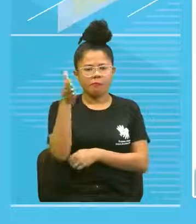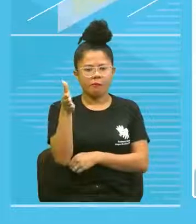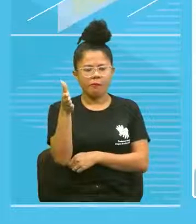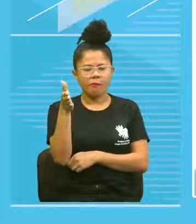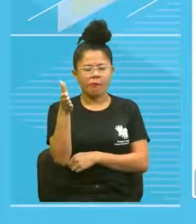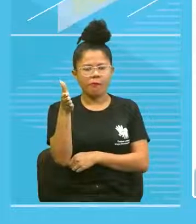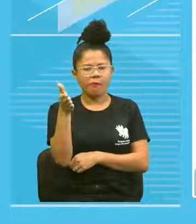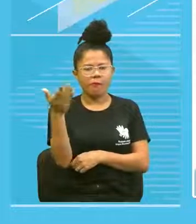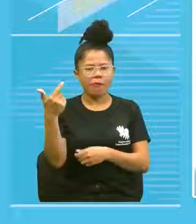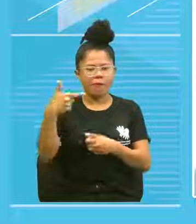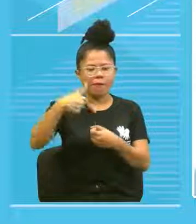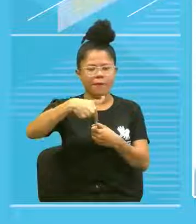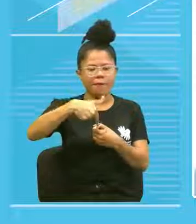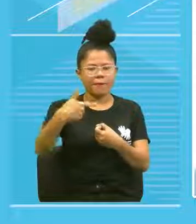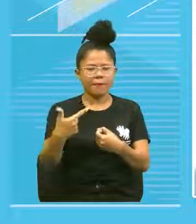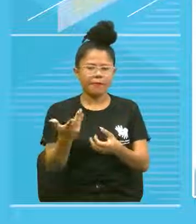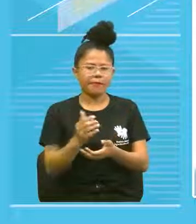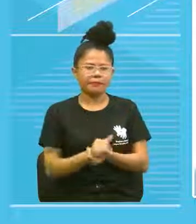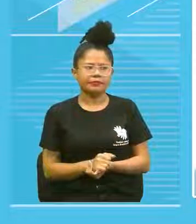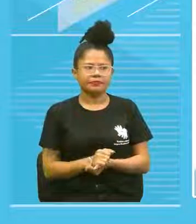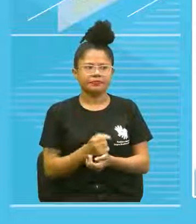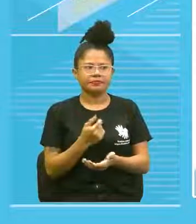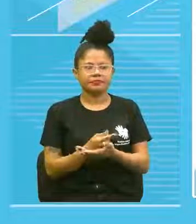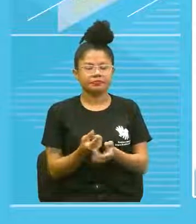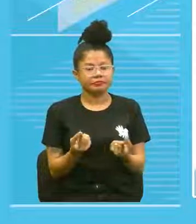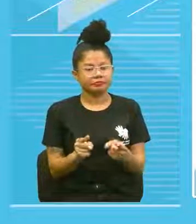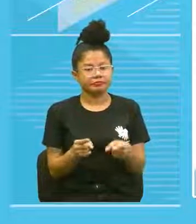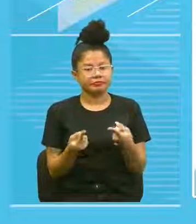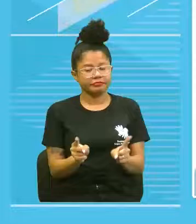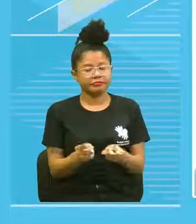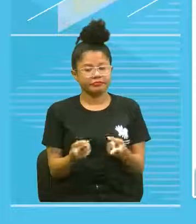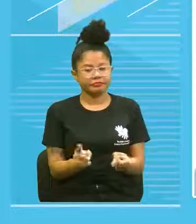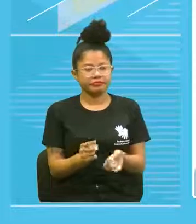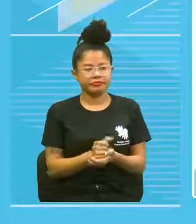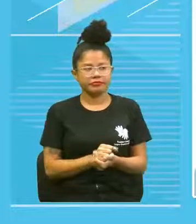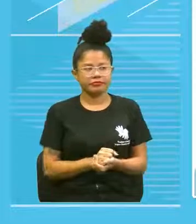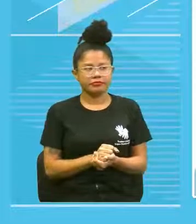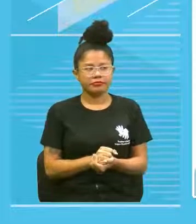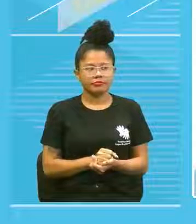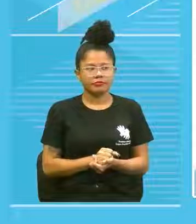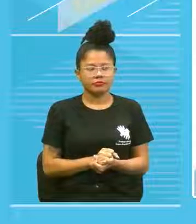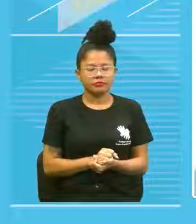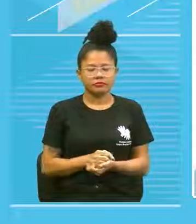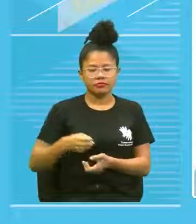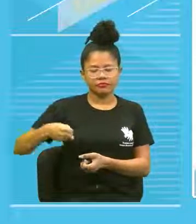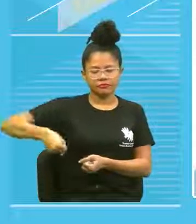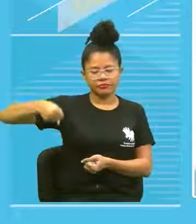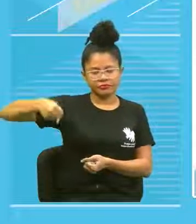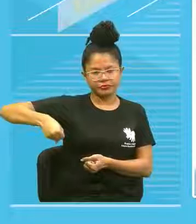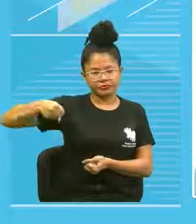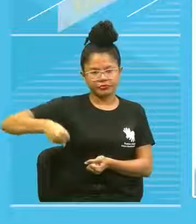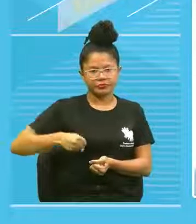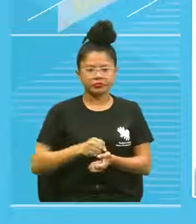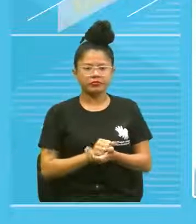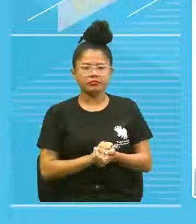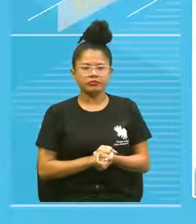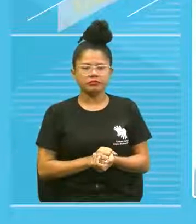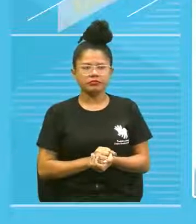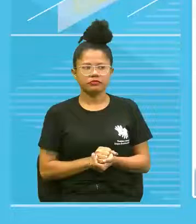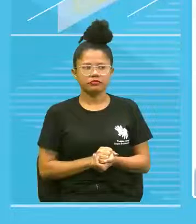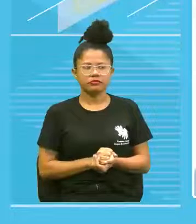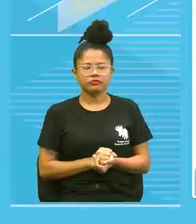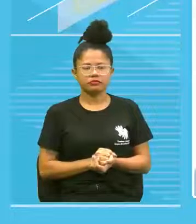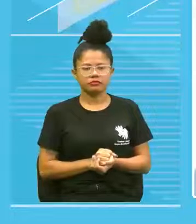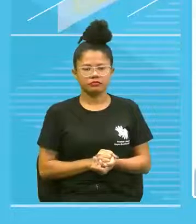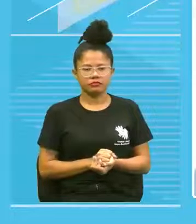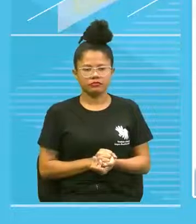para fazer um churrasco aquele do saco lá do posto turma é